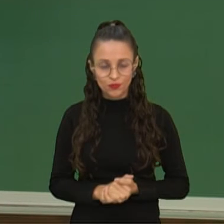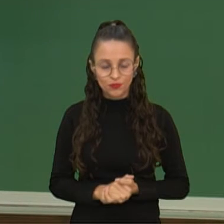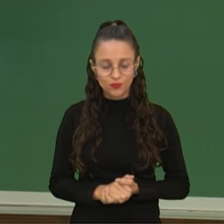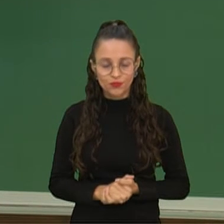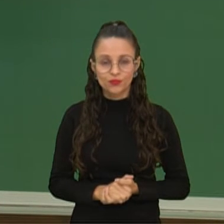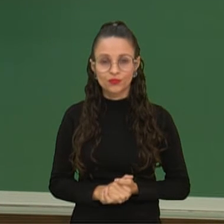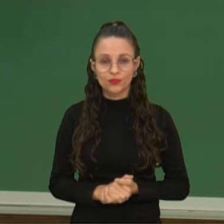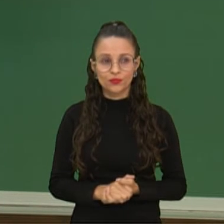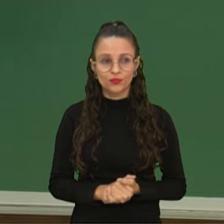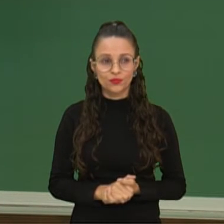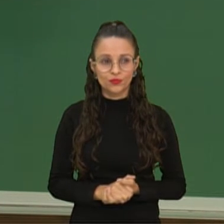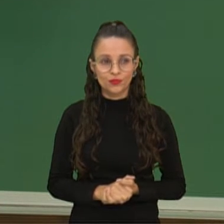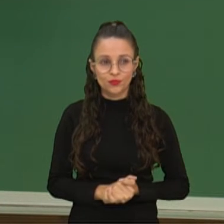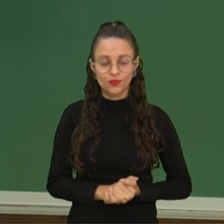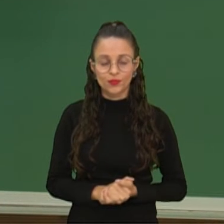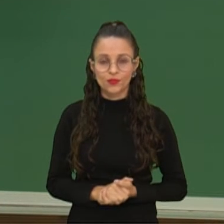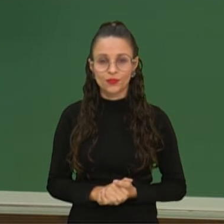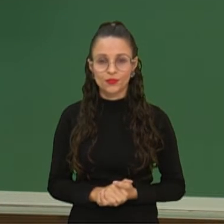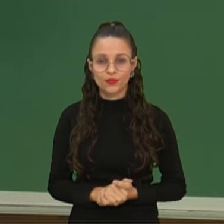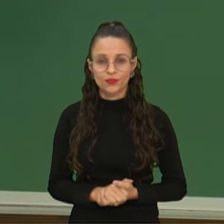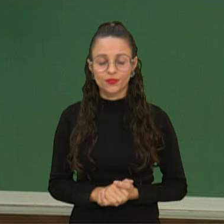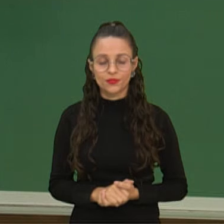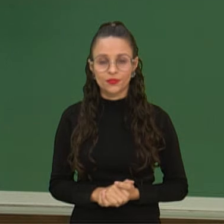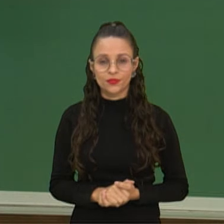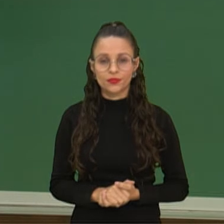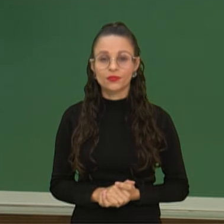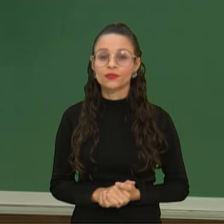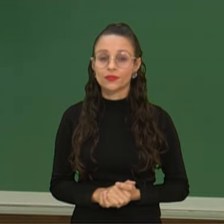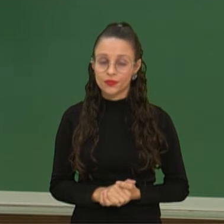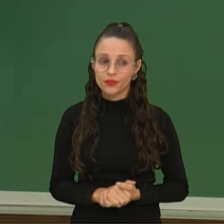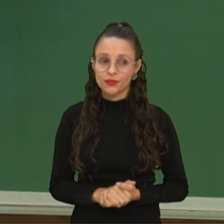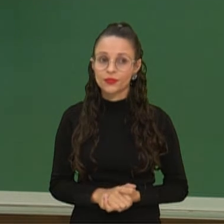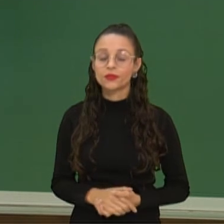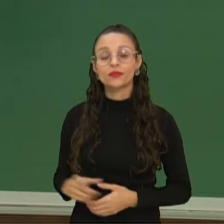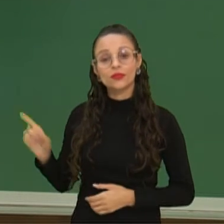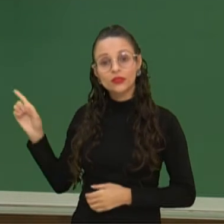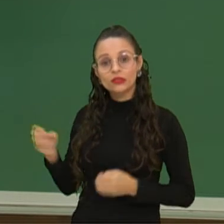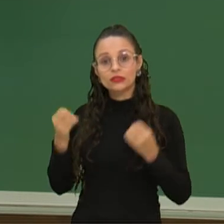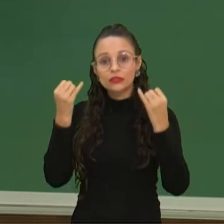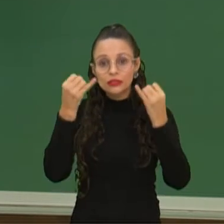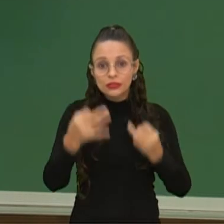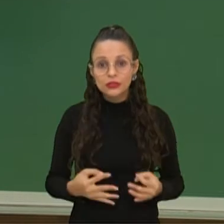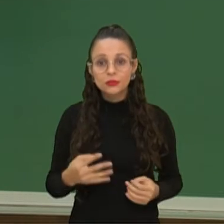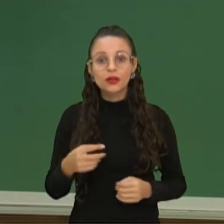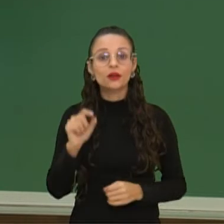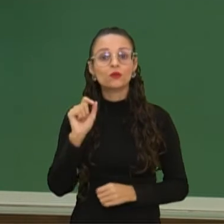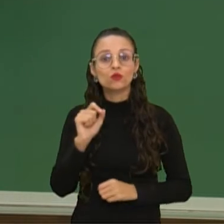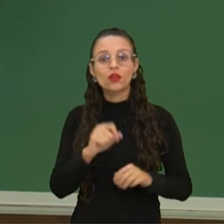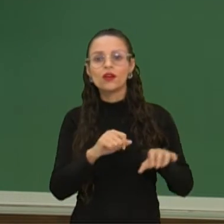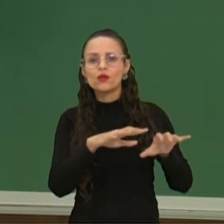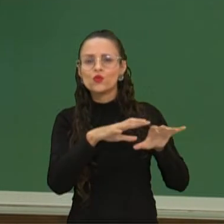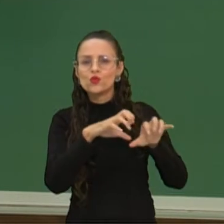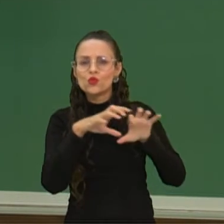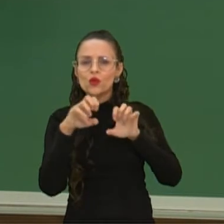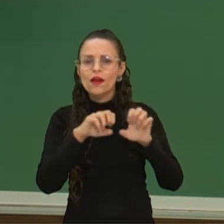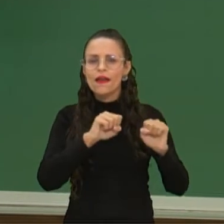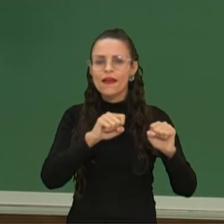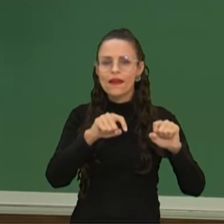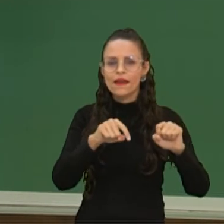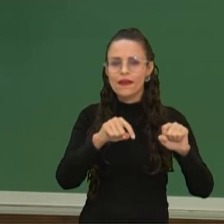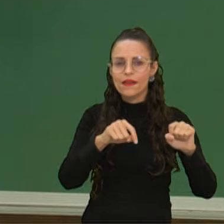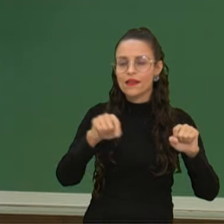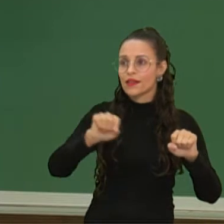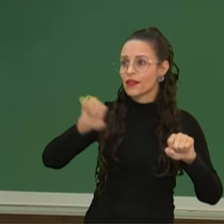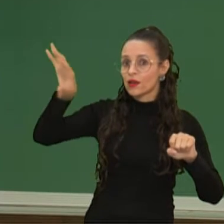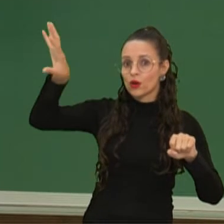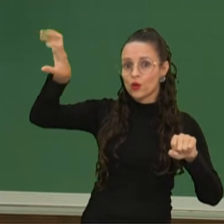were emitted back by the enemy aircraft. Aqui ele fala que os magnetrons, eles eram emitidos de